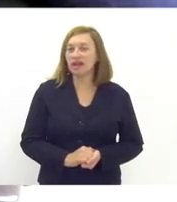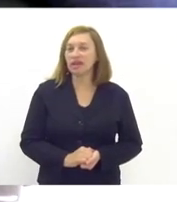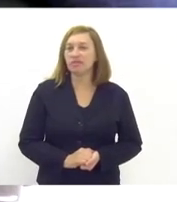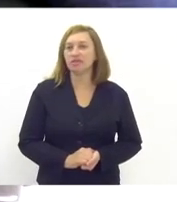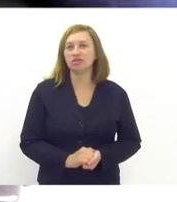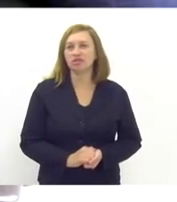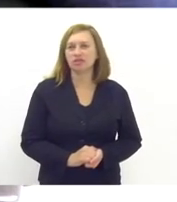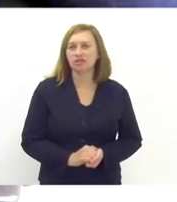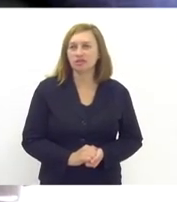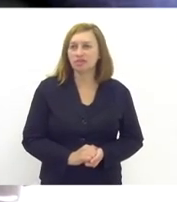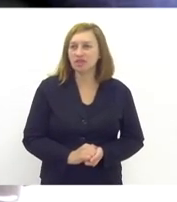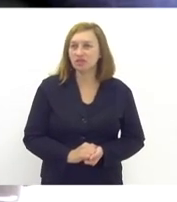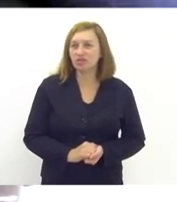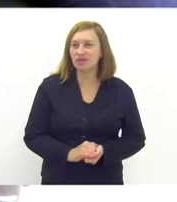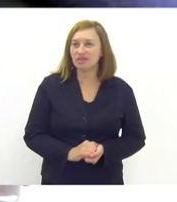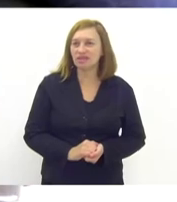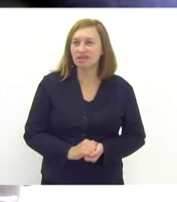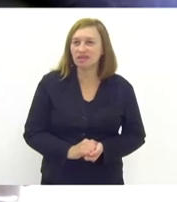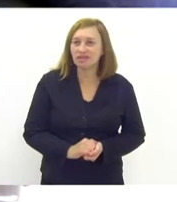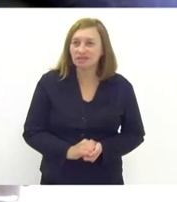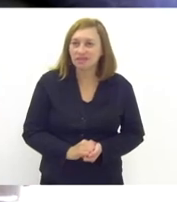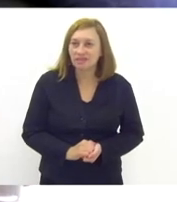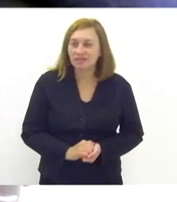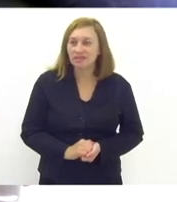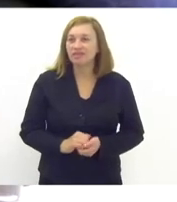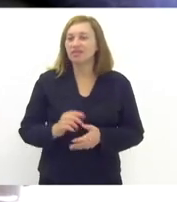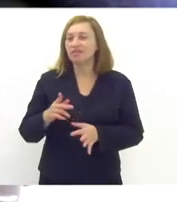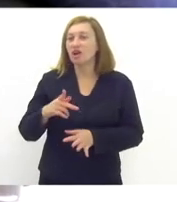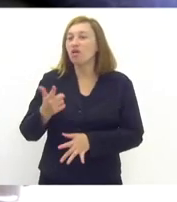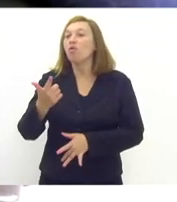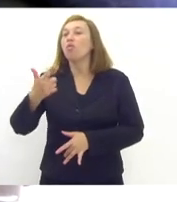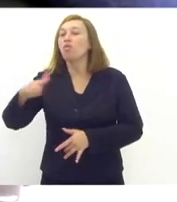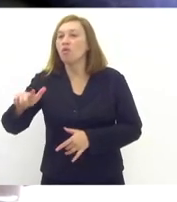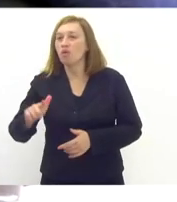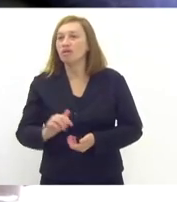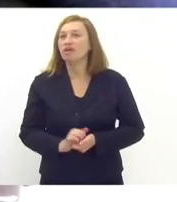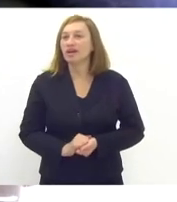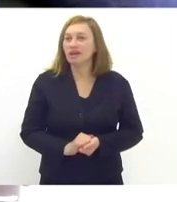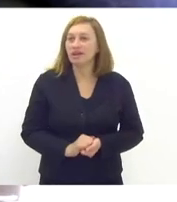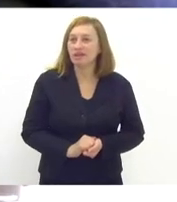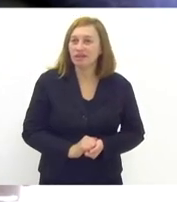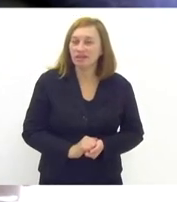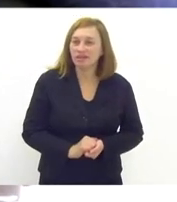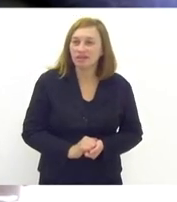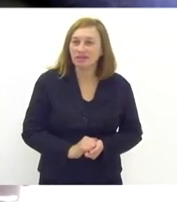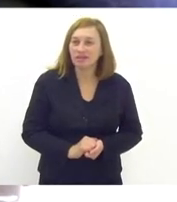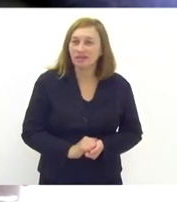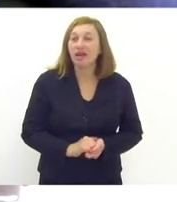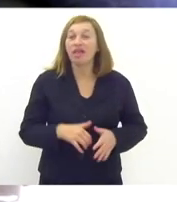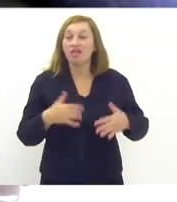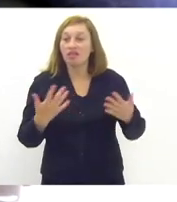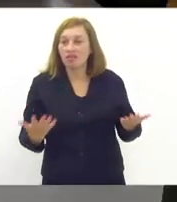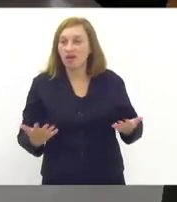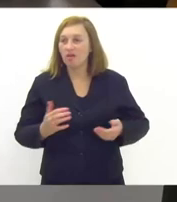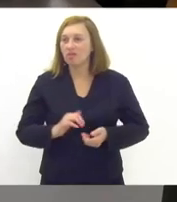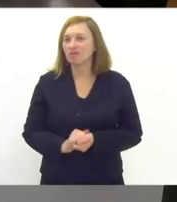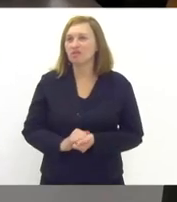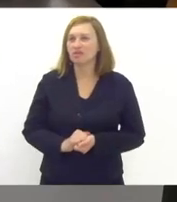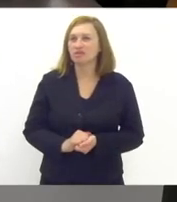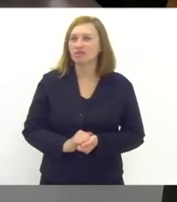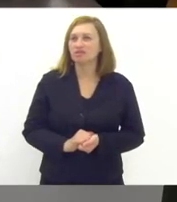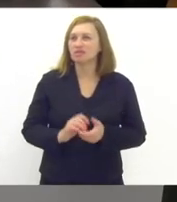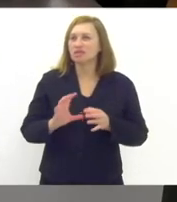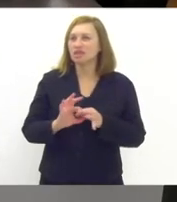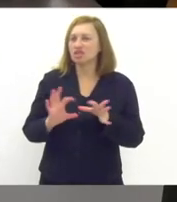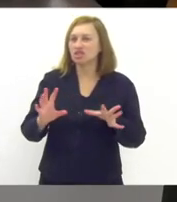Meses depois do que eu fui solto, eles começaram a investigar e me colocaram numa outra investigação. Perfeito. Então, vou abrir a